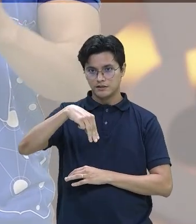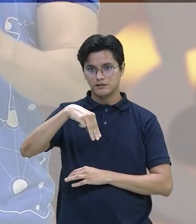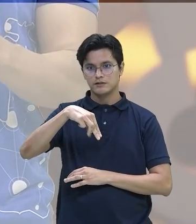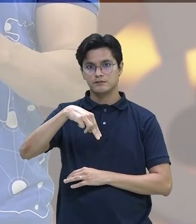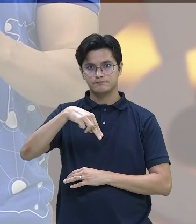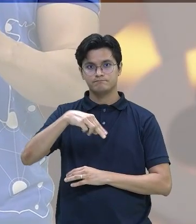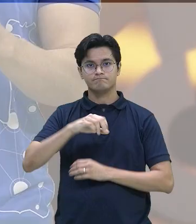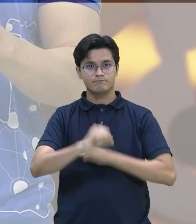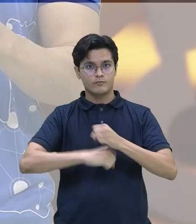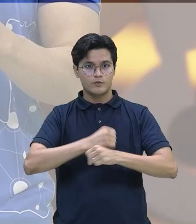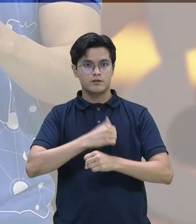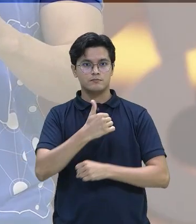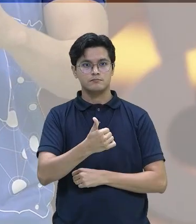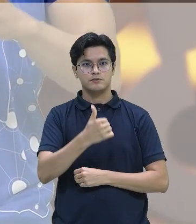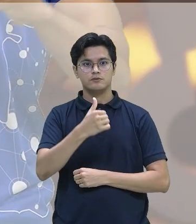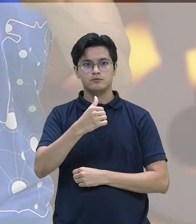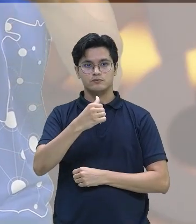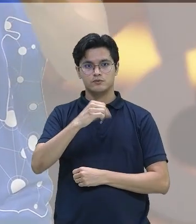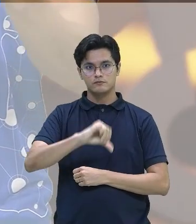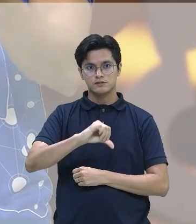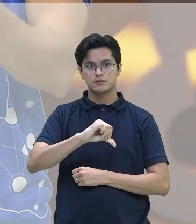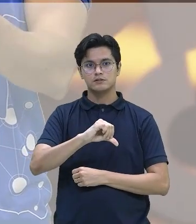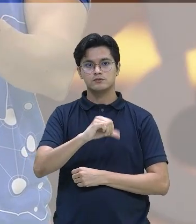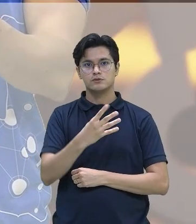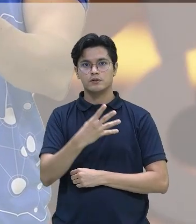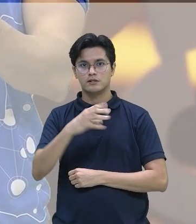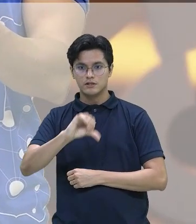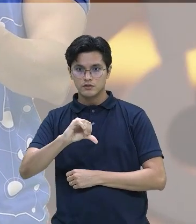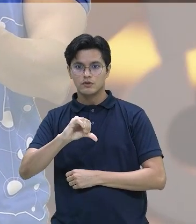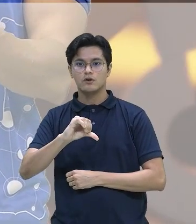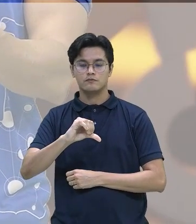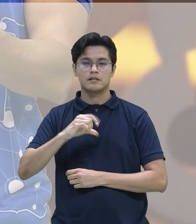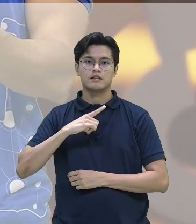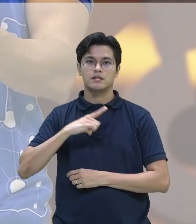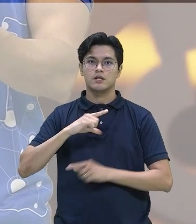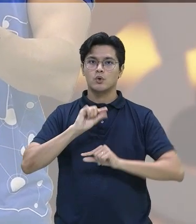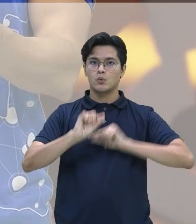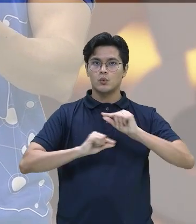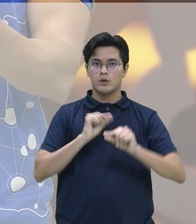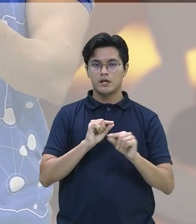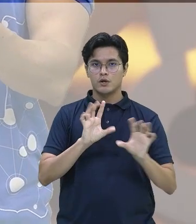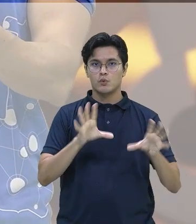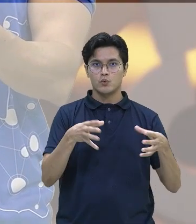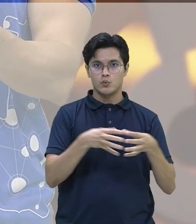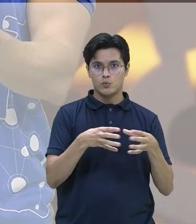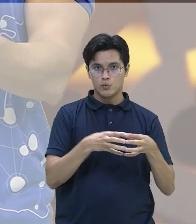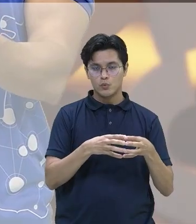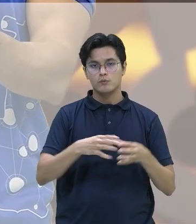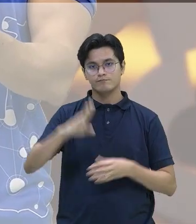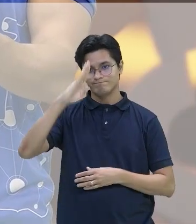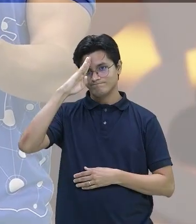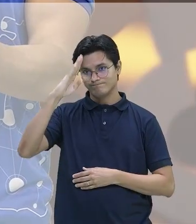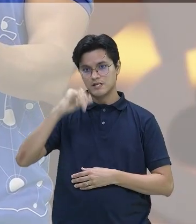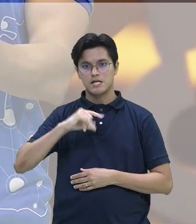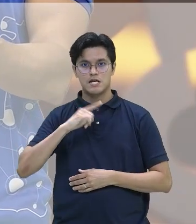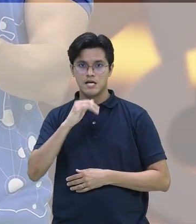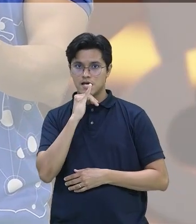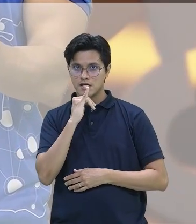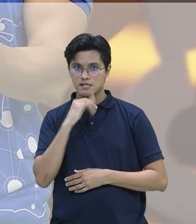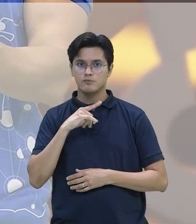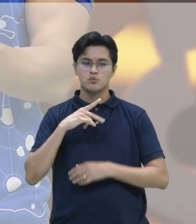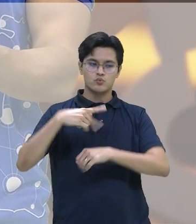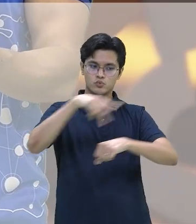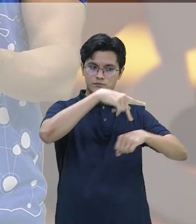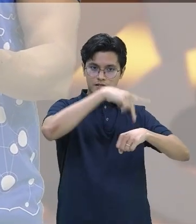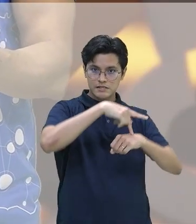aliança militar defensiva. Funcionava assim: os países que fazem parte desse clubinho da OTAN, né, se você mexer com um, você vai mexer ali com